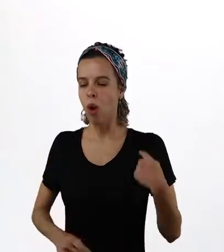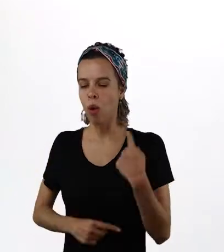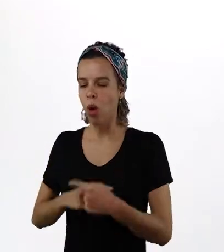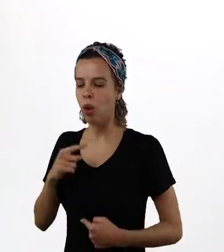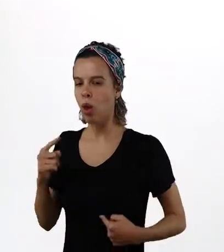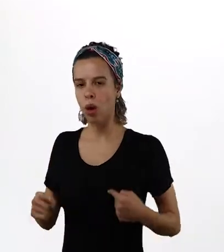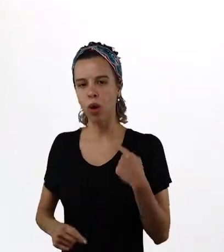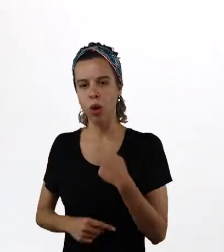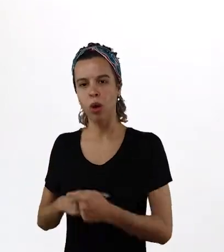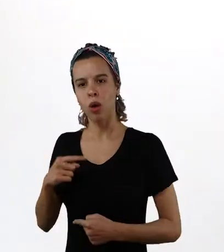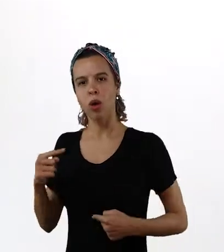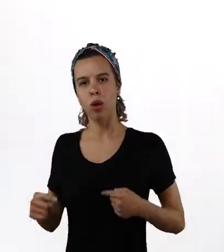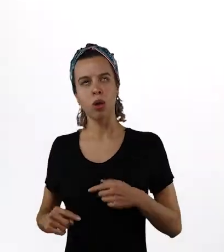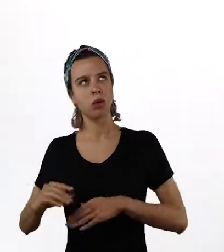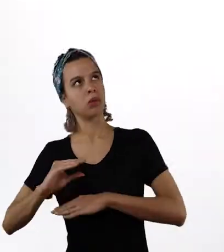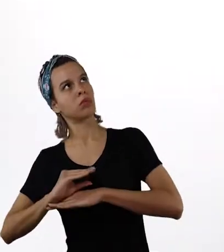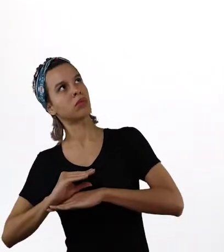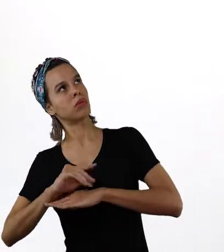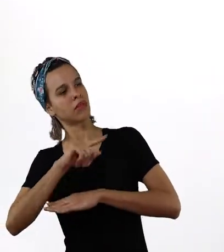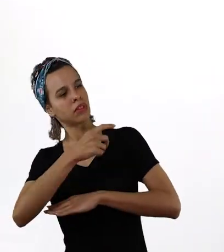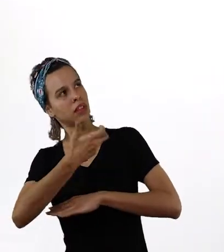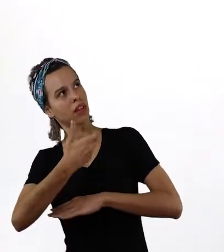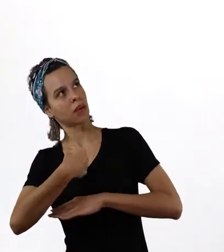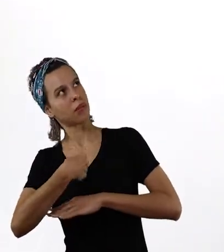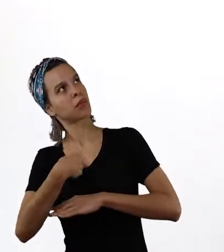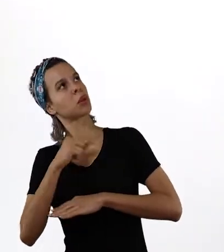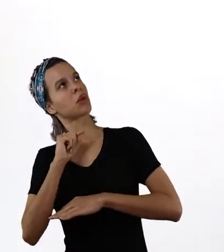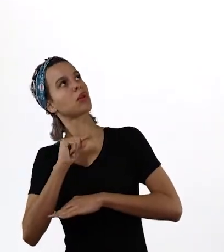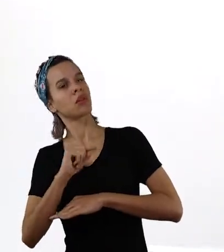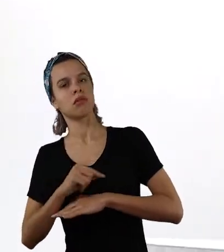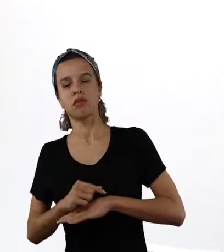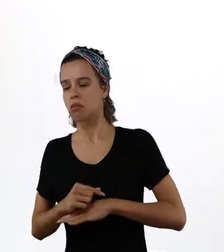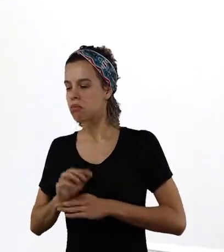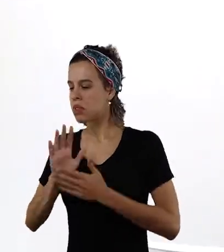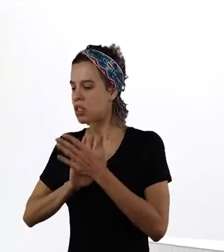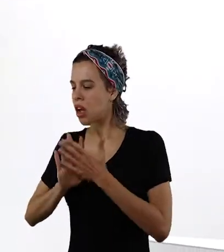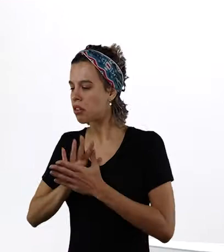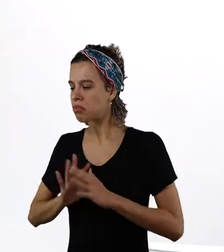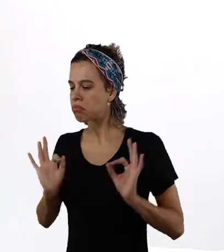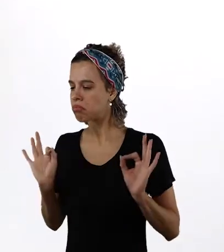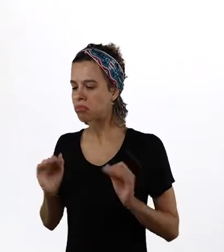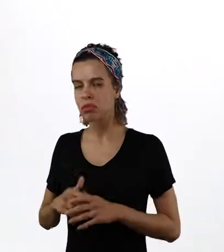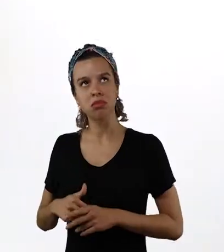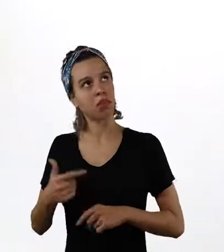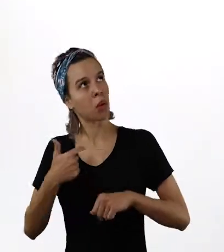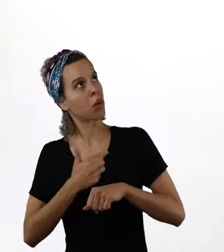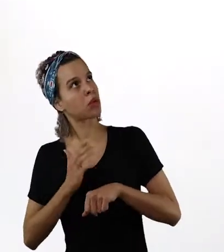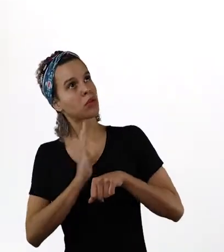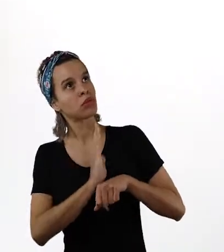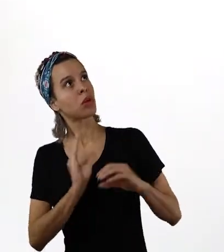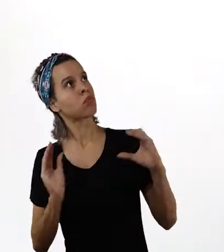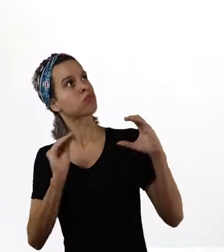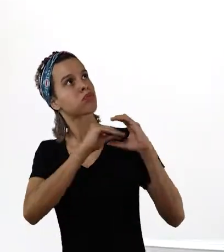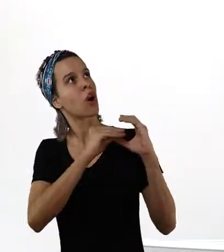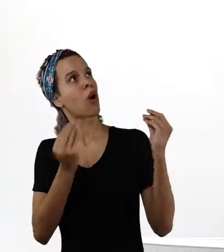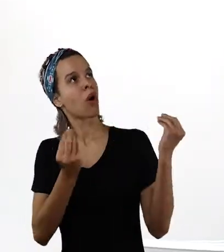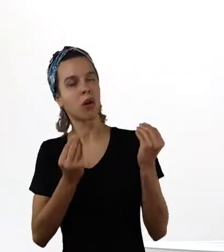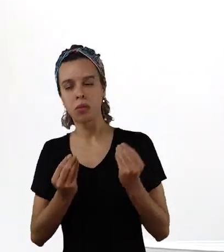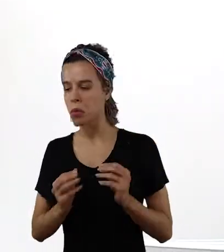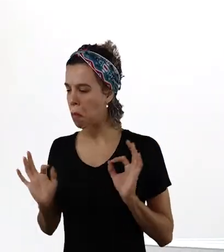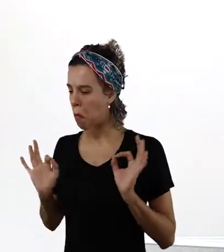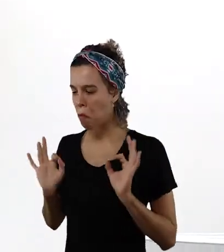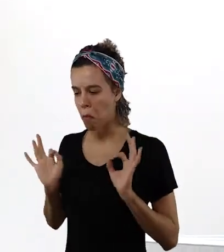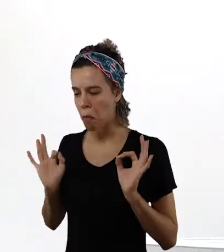Você quer de mim? Perguntou a parte que falta. Nada. O que eu posso fazer por você?